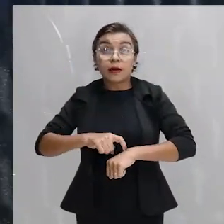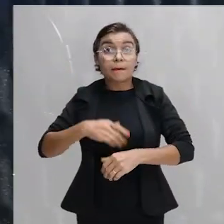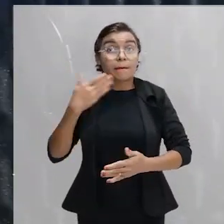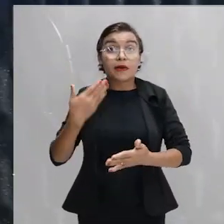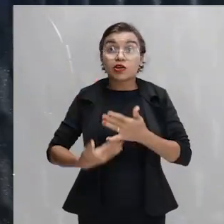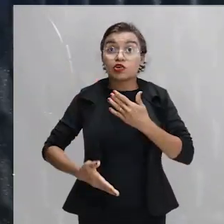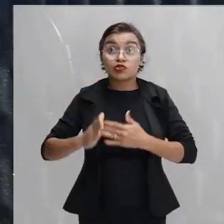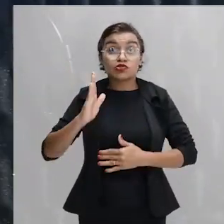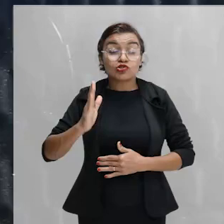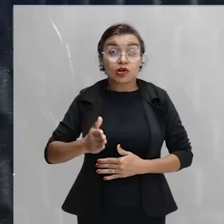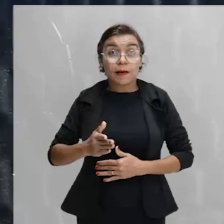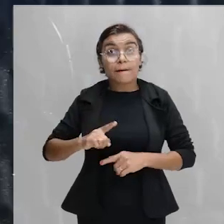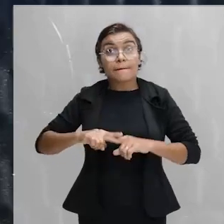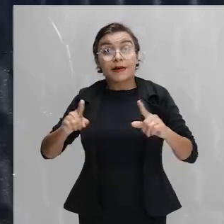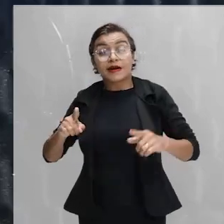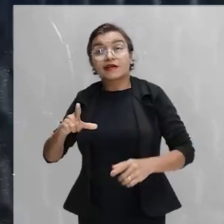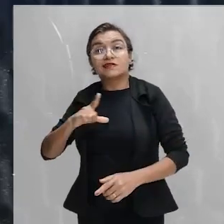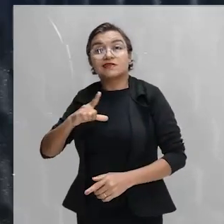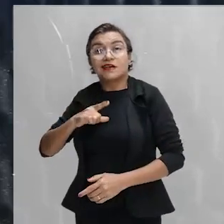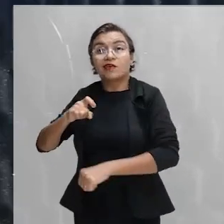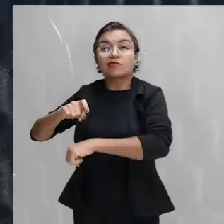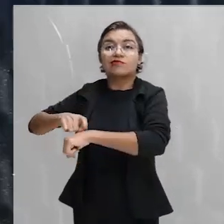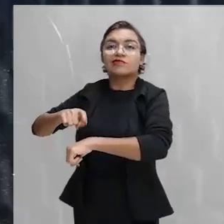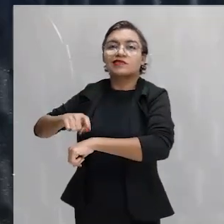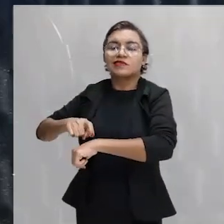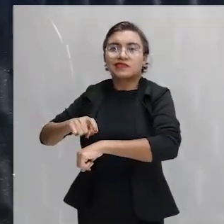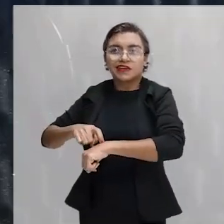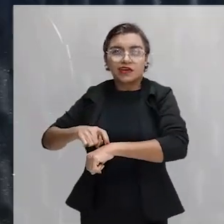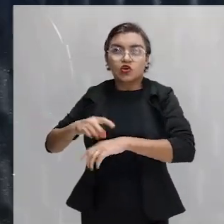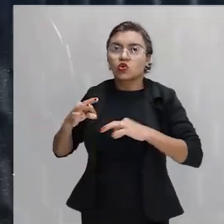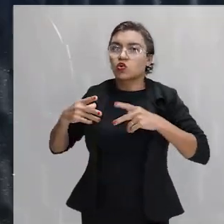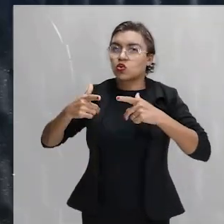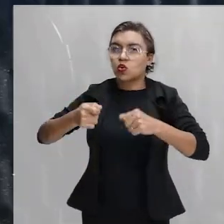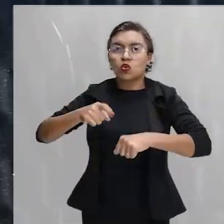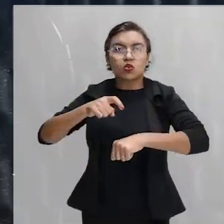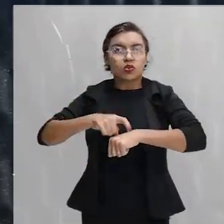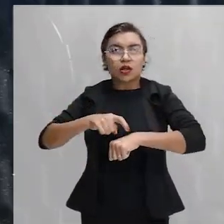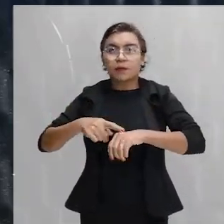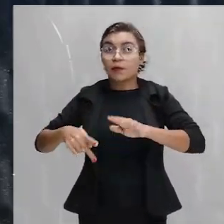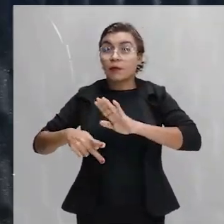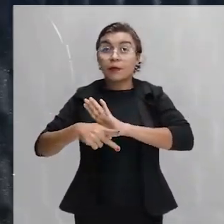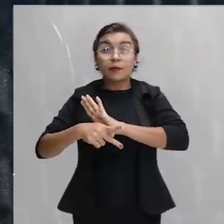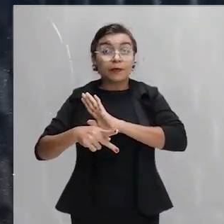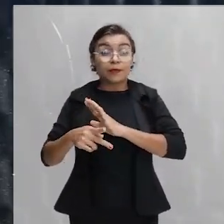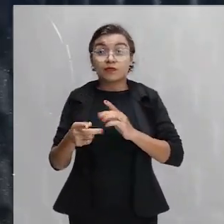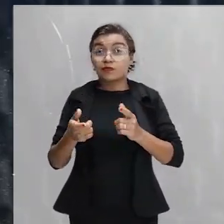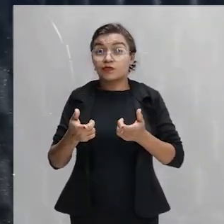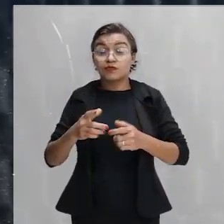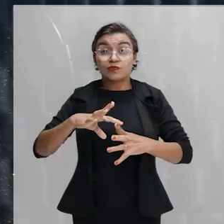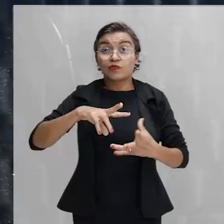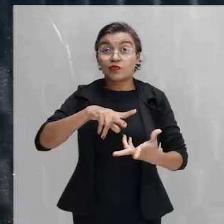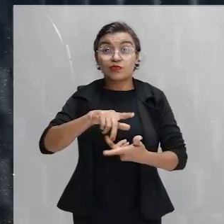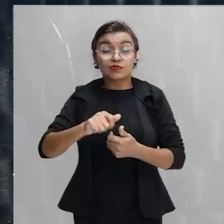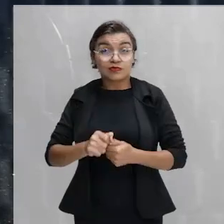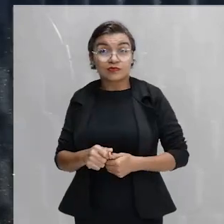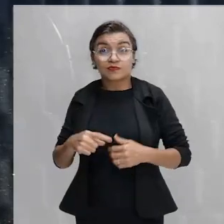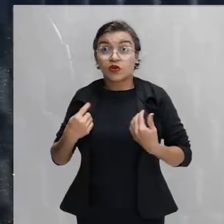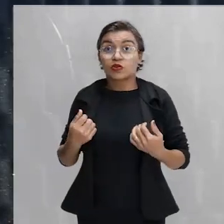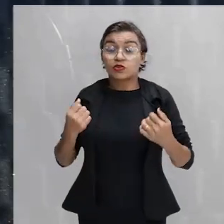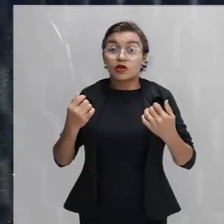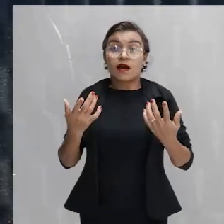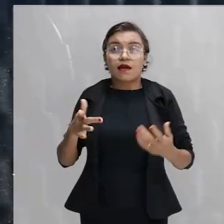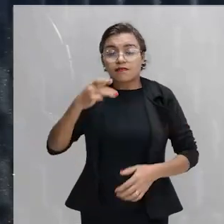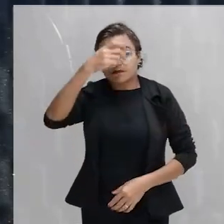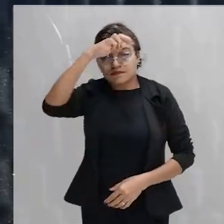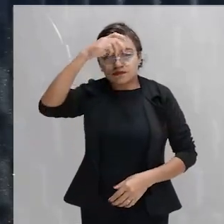né? Mas tenho tanto tempo. Aí ele diz assim, ó. Temos todo o tempo do mundo. Aí ele diz assim, ó. Nosso suor